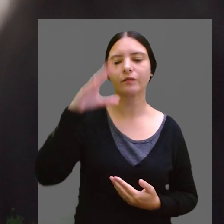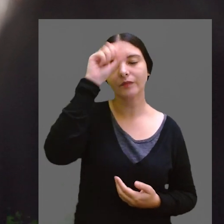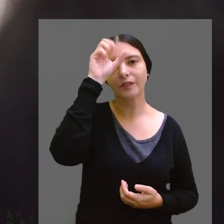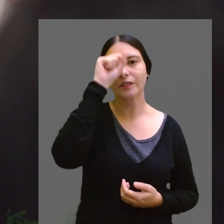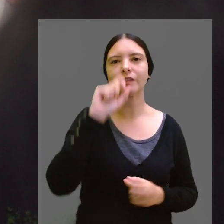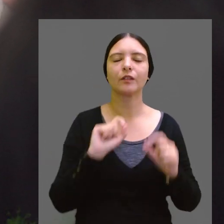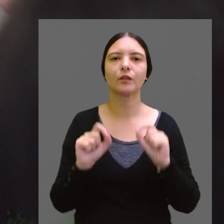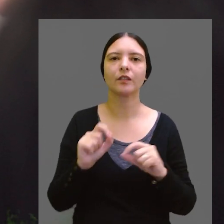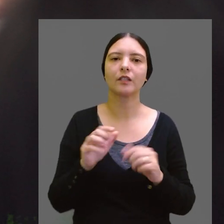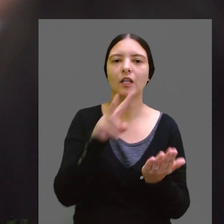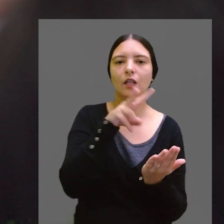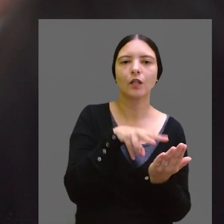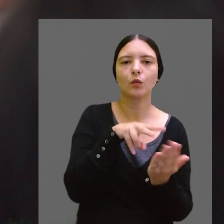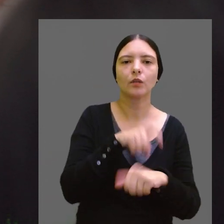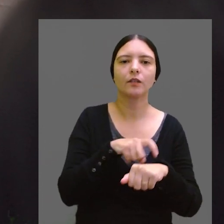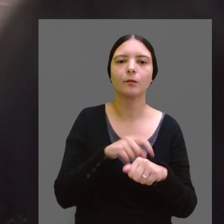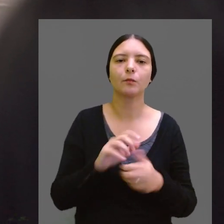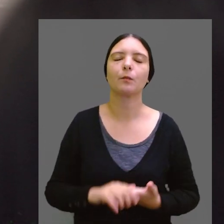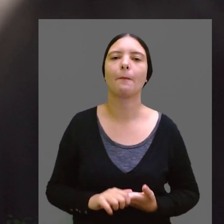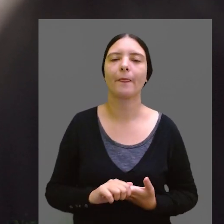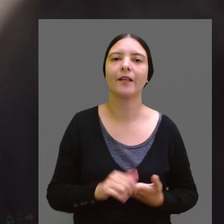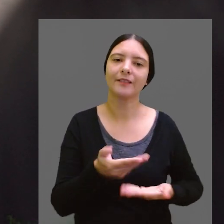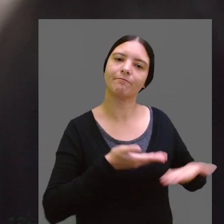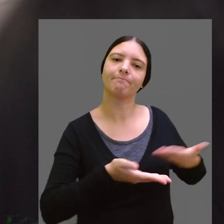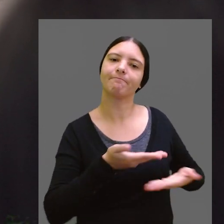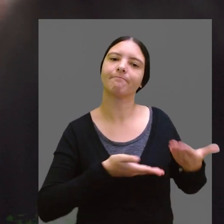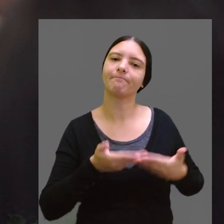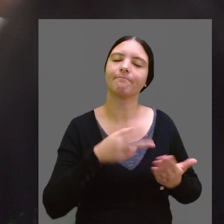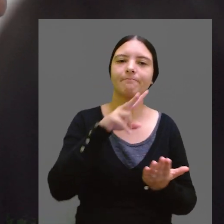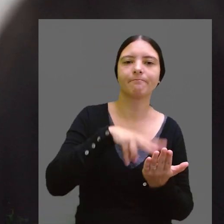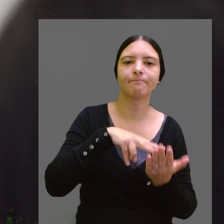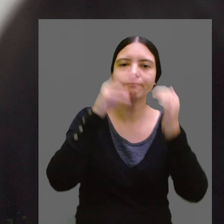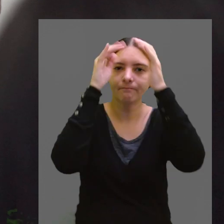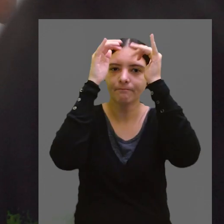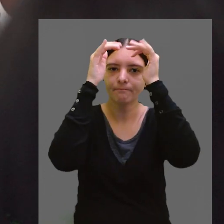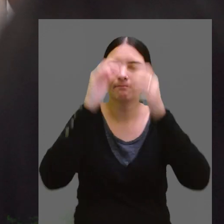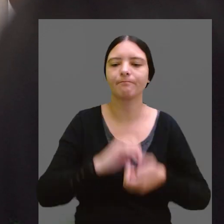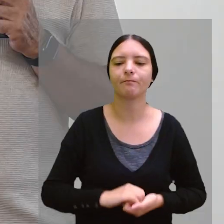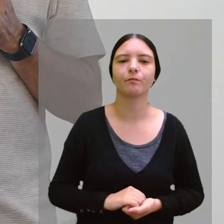da duração da leitura. A interação da leitura com o cérebro.